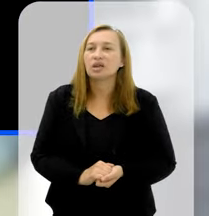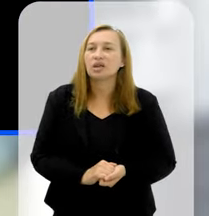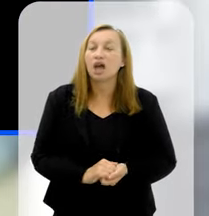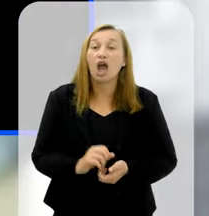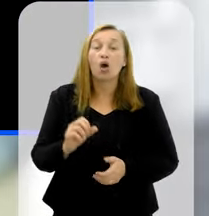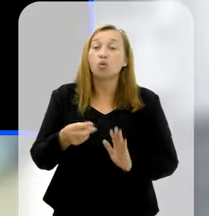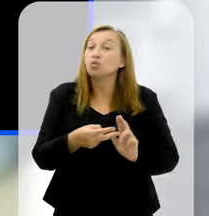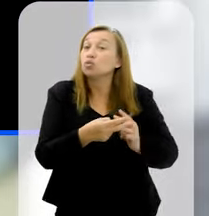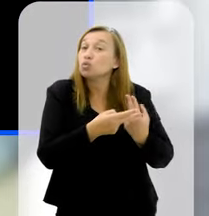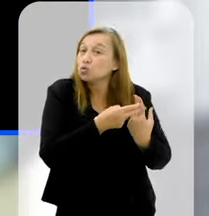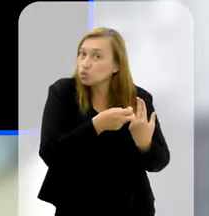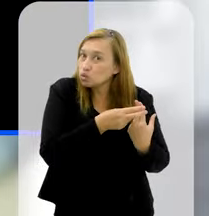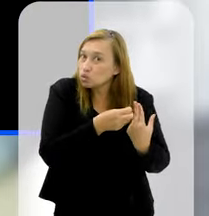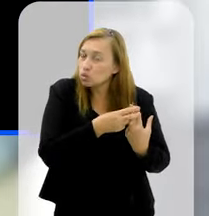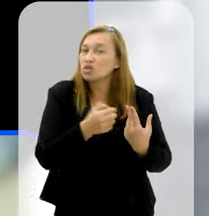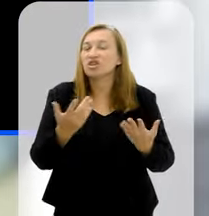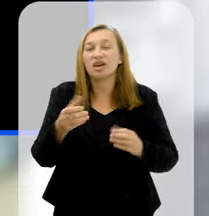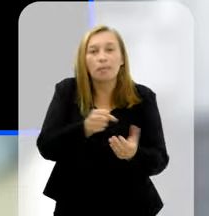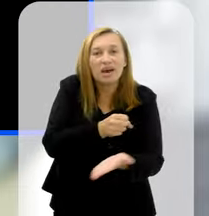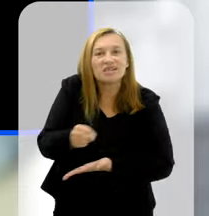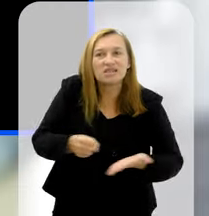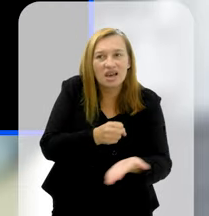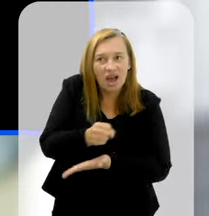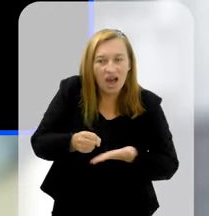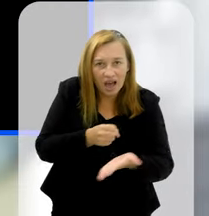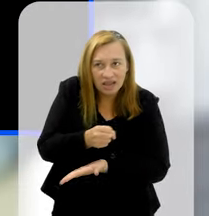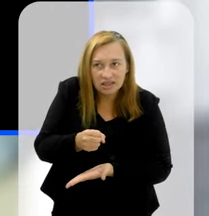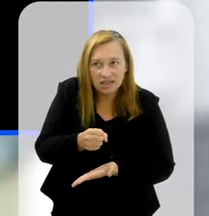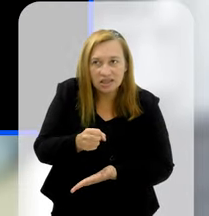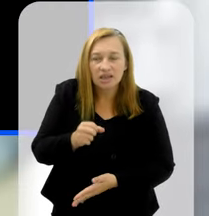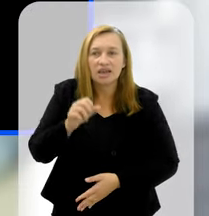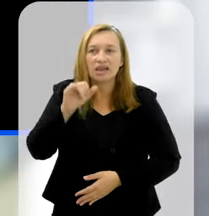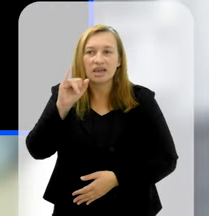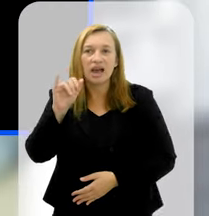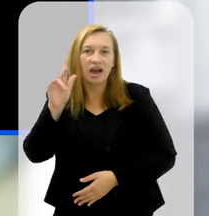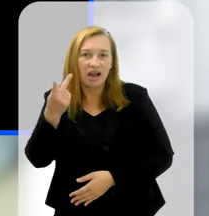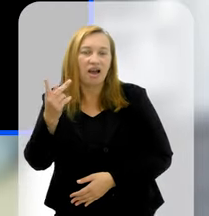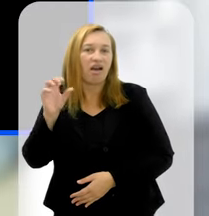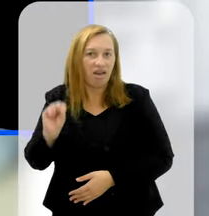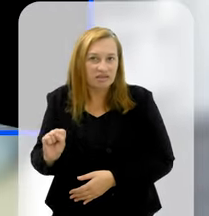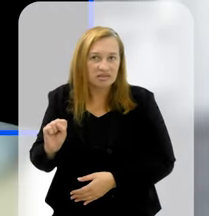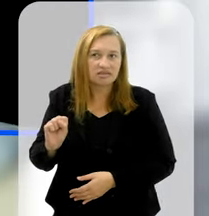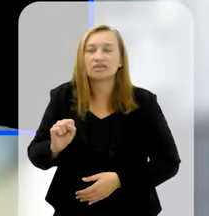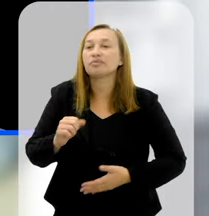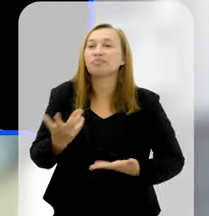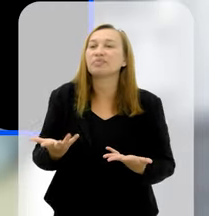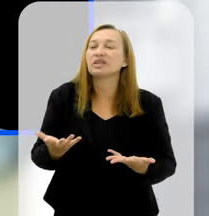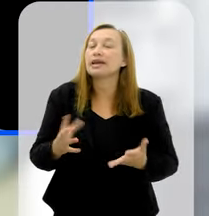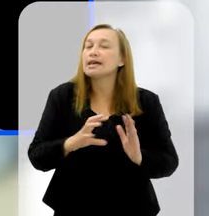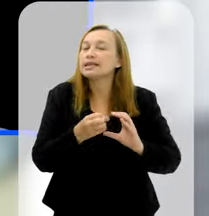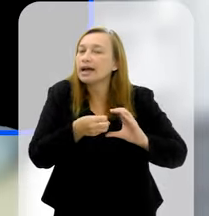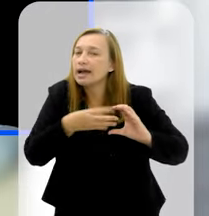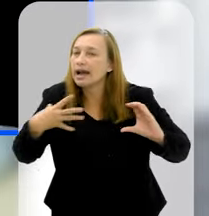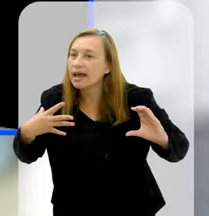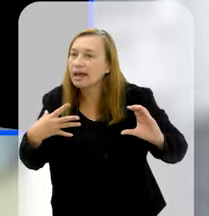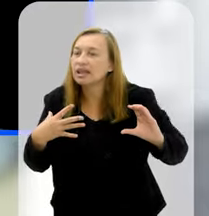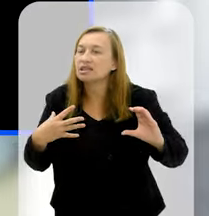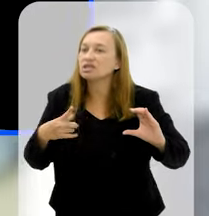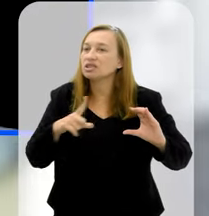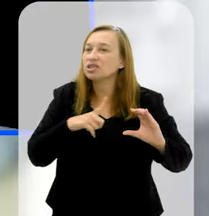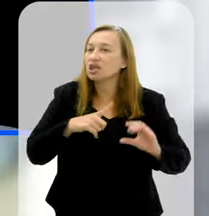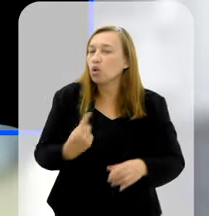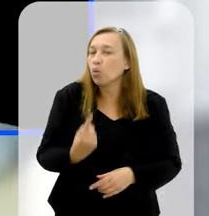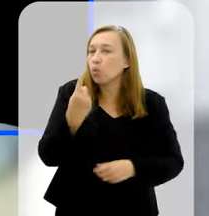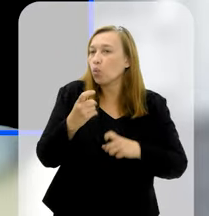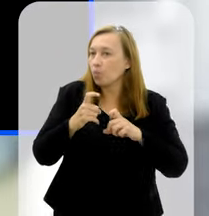é o SUS, né, que nós, o SUS é baseado no NHS, tem essa característica, né,